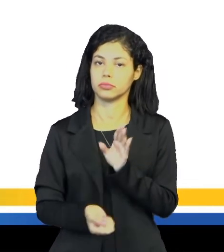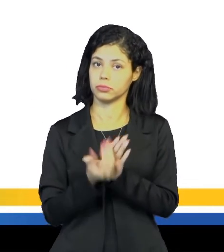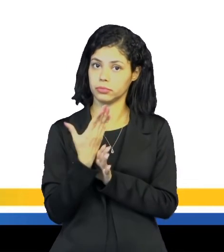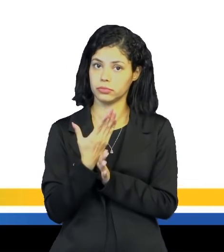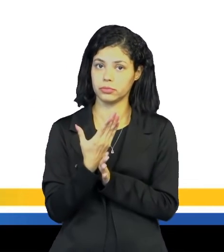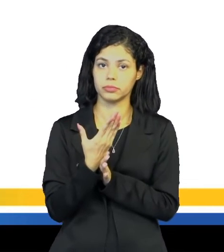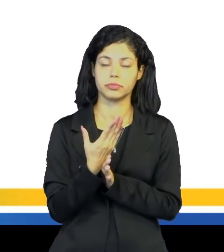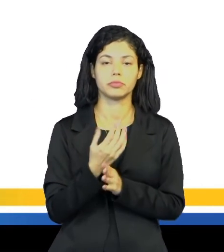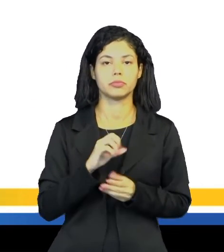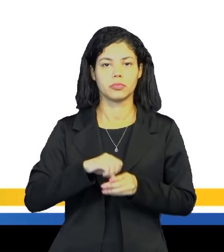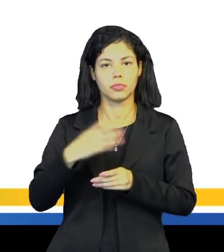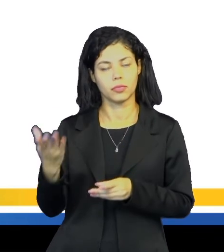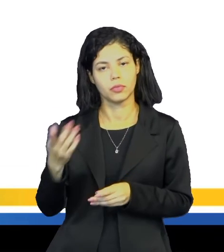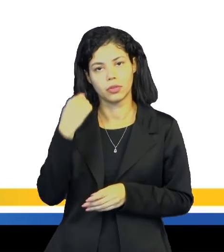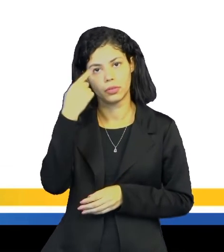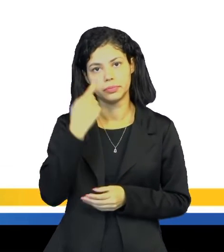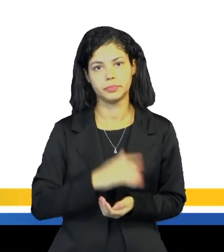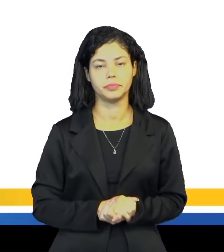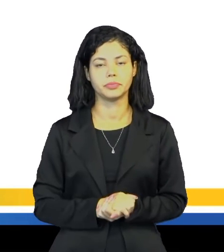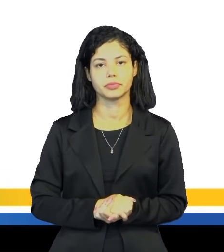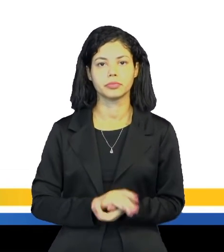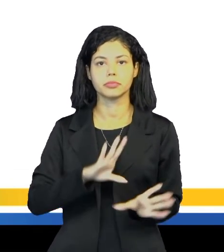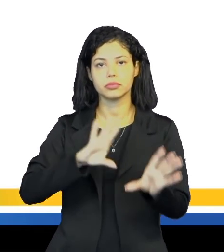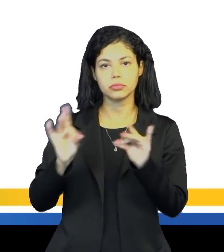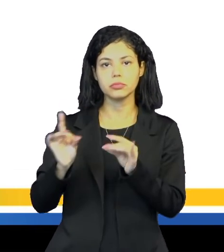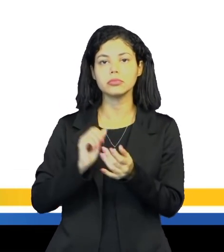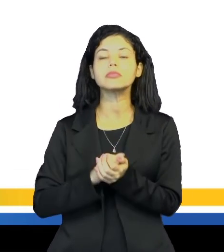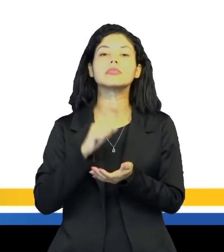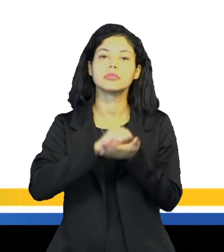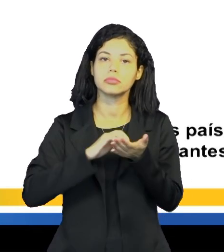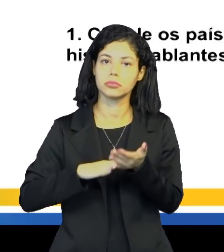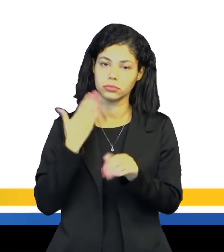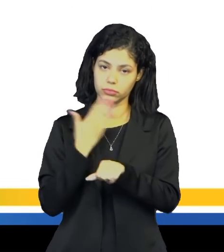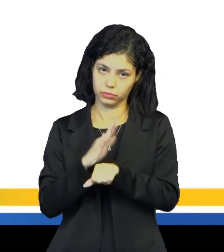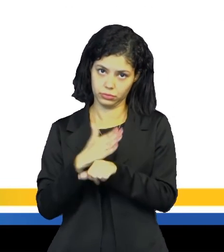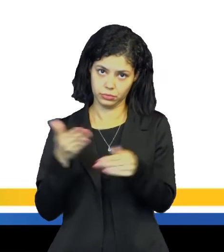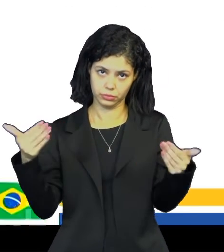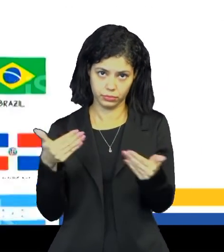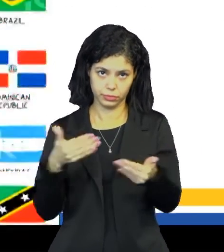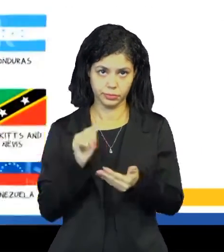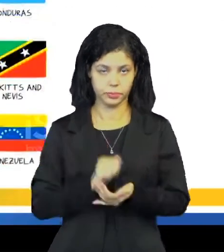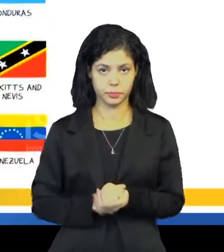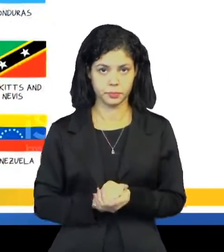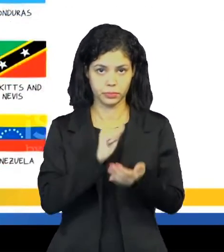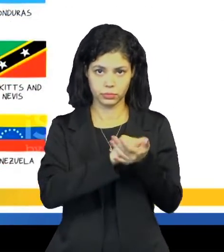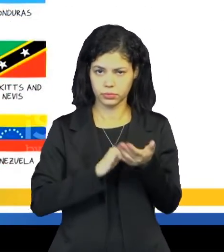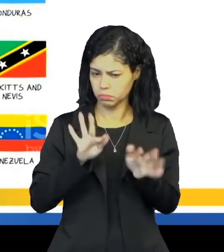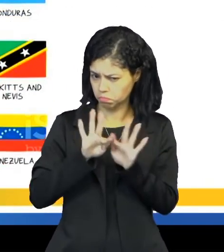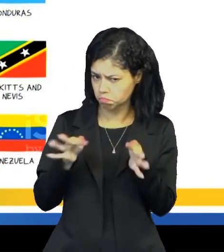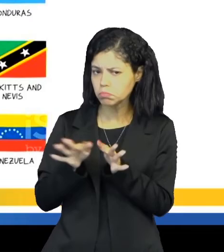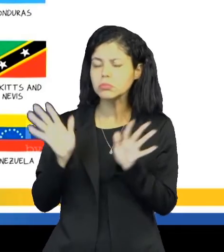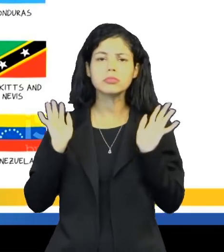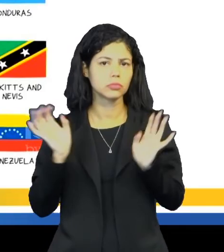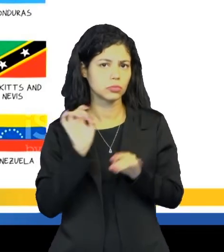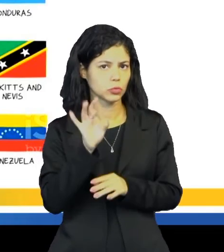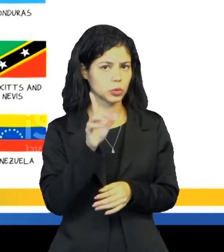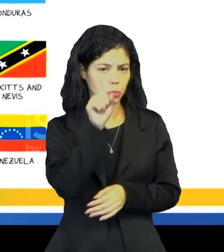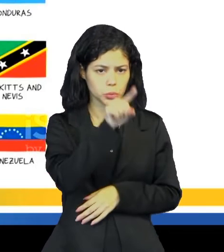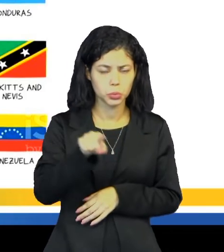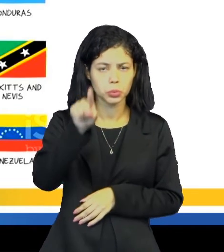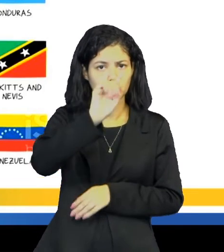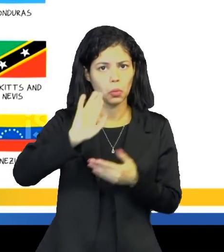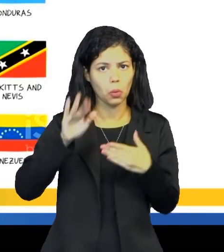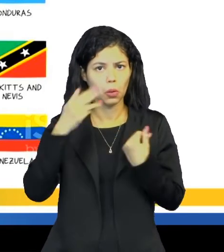origem estrangeira. E aí nós vamos às nossas atividades práticas, galerinha. Aqui é atividade bem simples, né? É só para circular